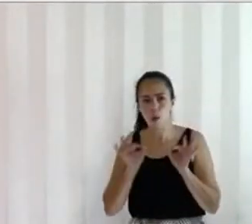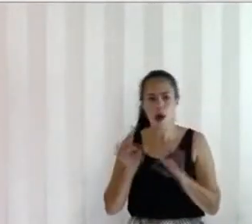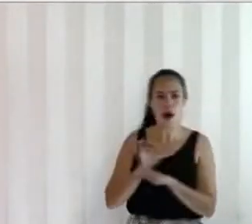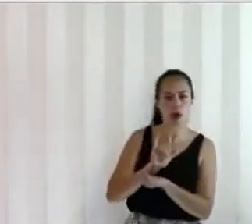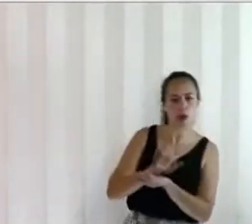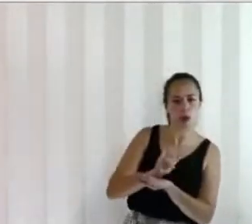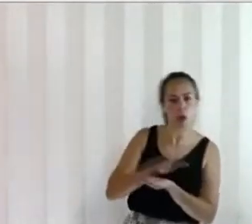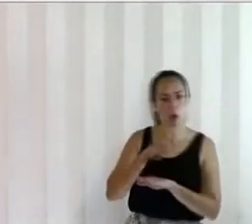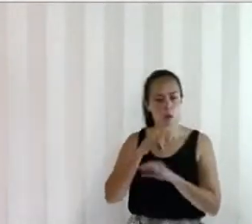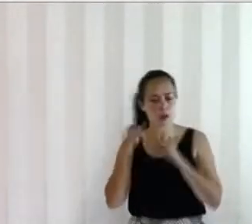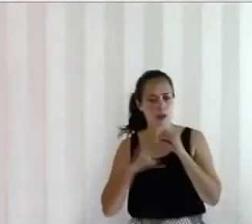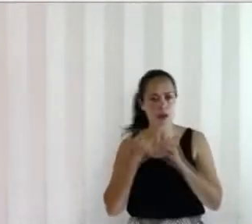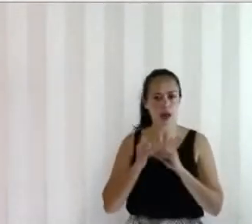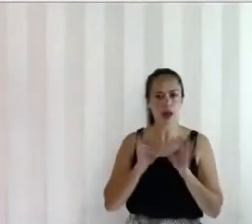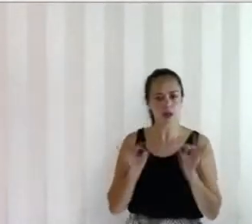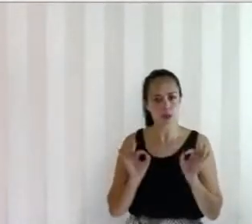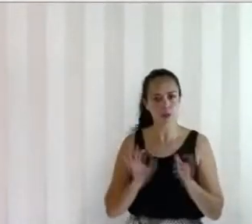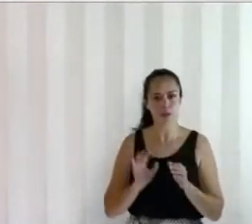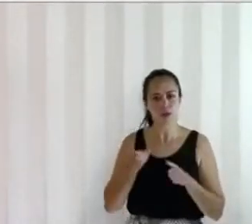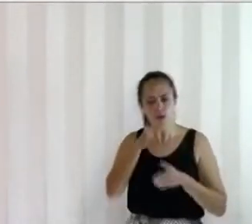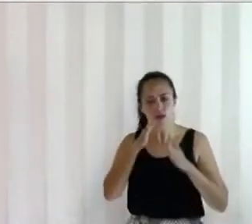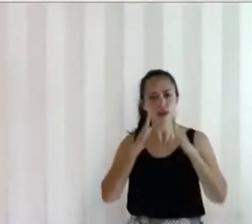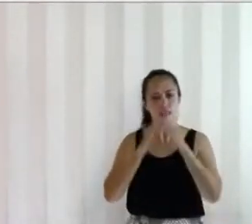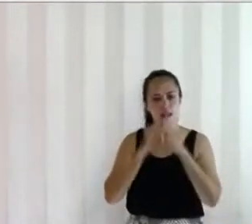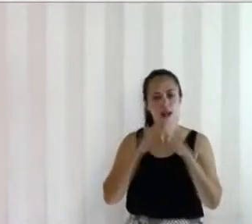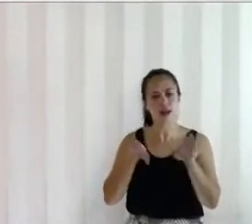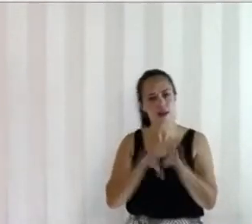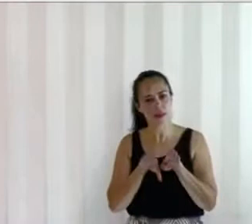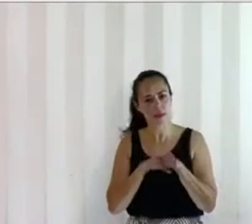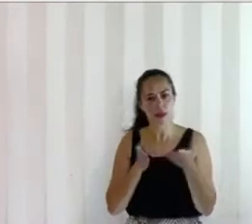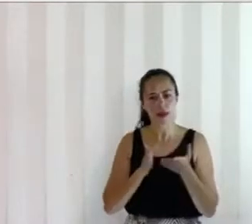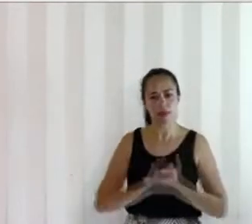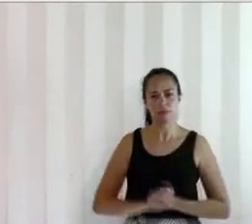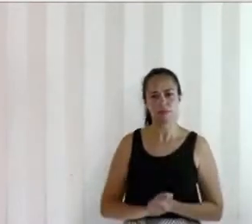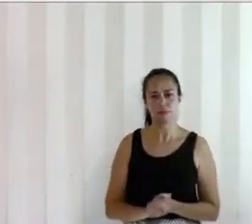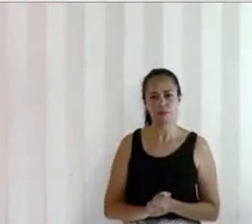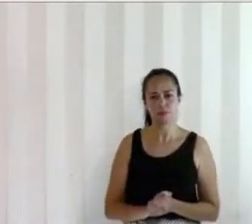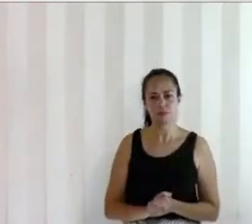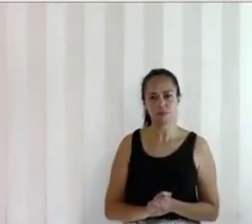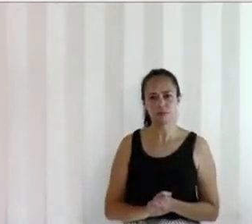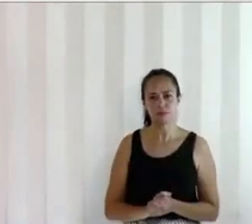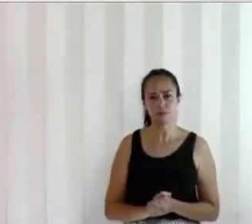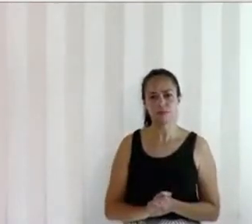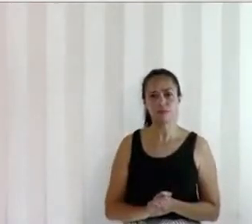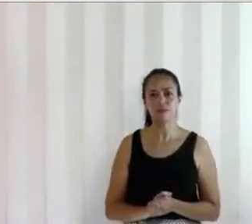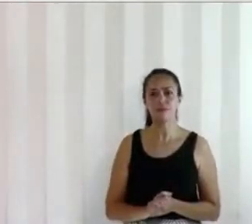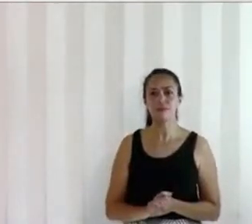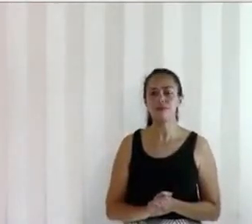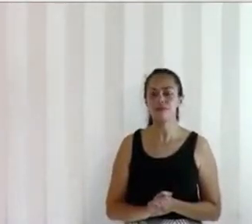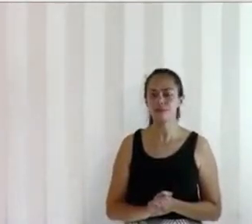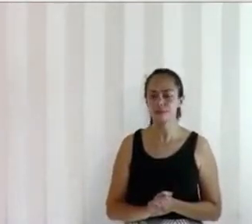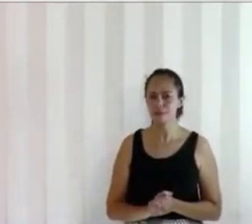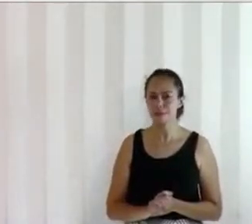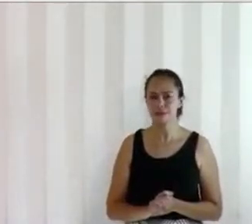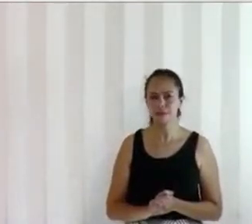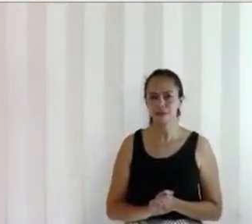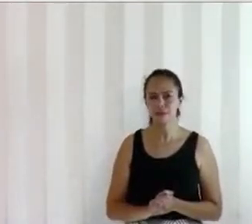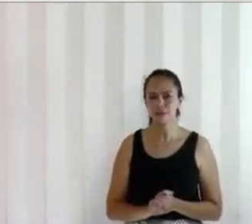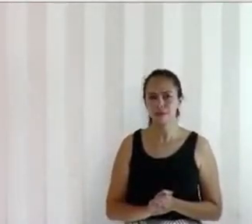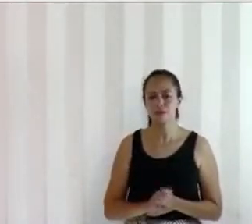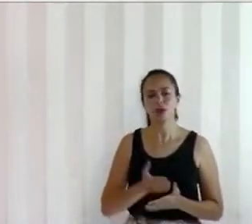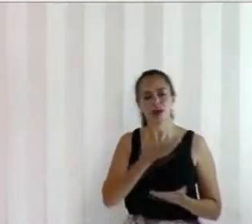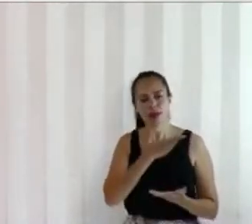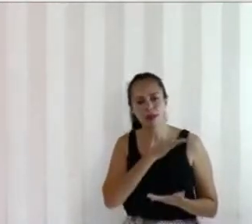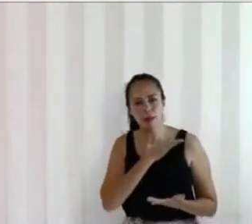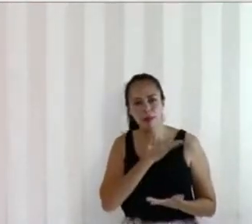nossa igreja e também todos aqueles que nos acompanham, são nossos queridos irmãos e amigos que estão em outros